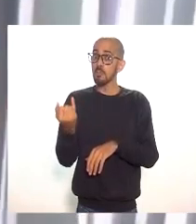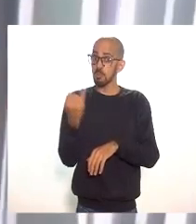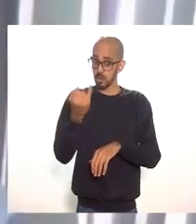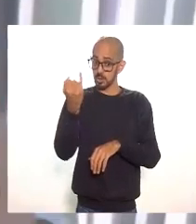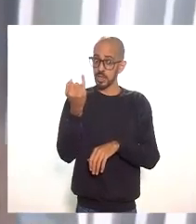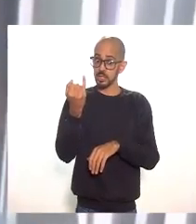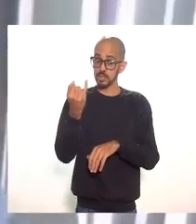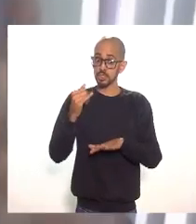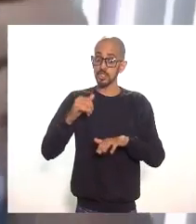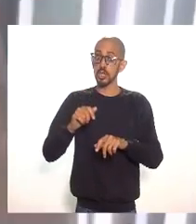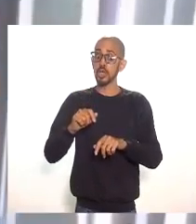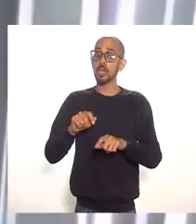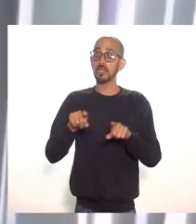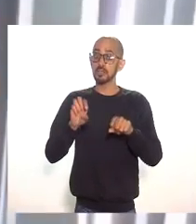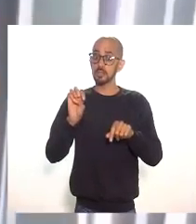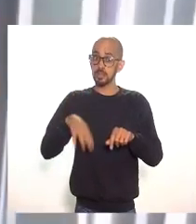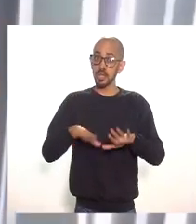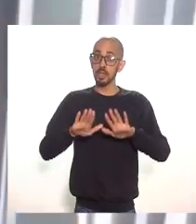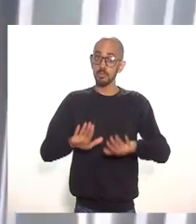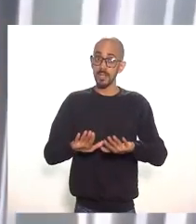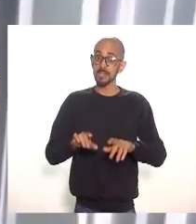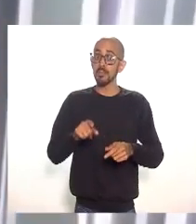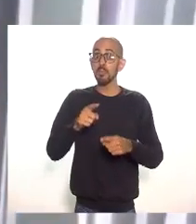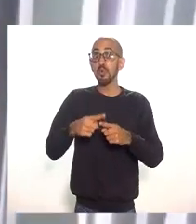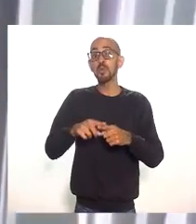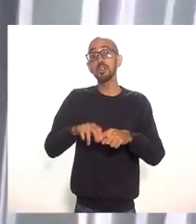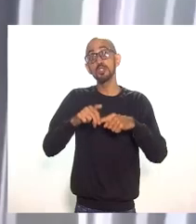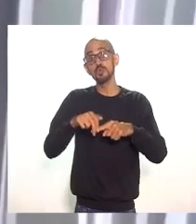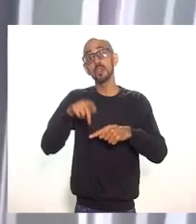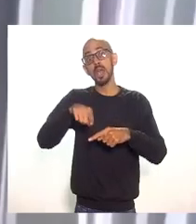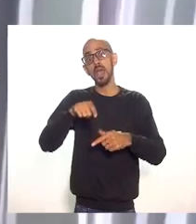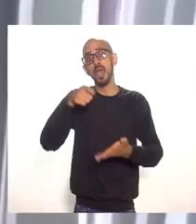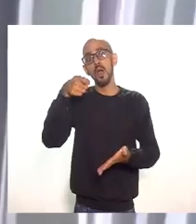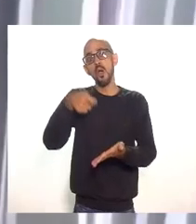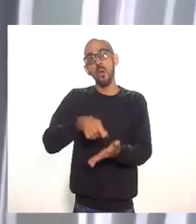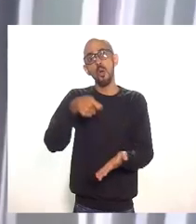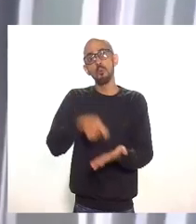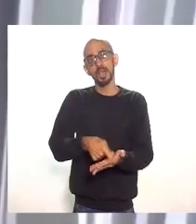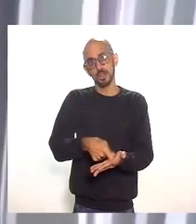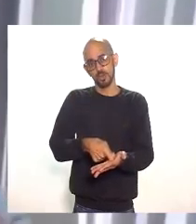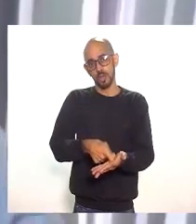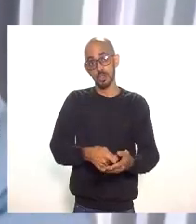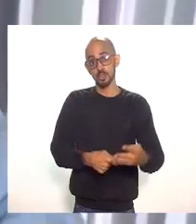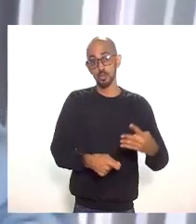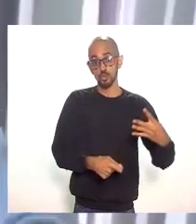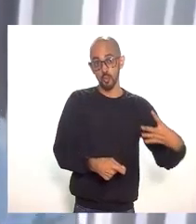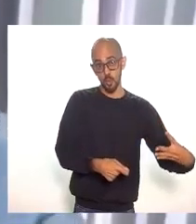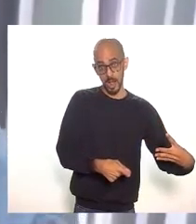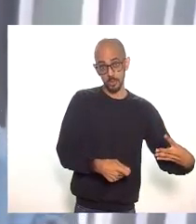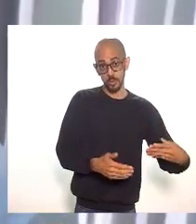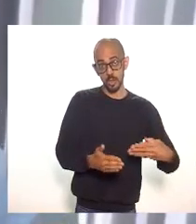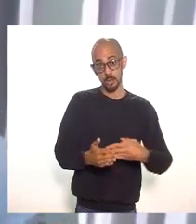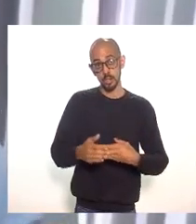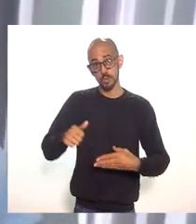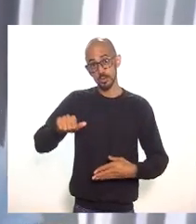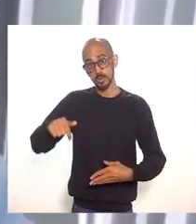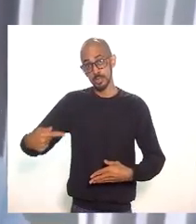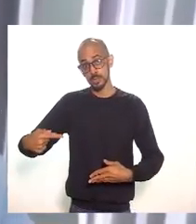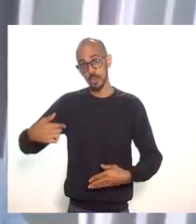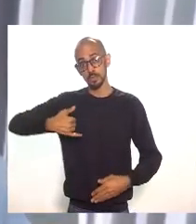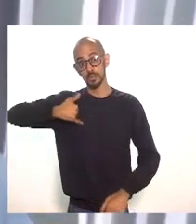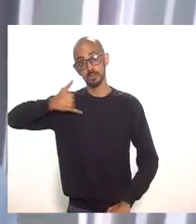tão essencial, a ponto de que ela é obrigatória dos 4 aos 17 anos. Então, não é este projeto, de novo,